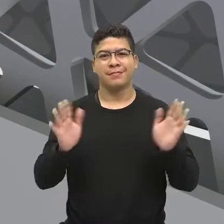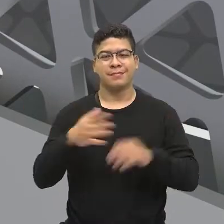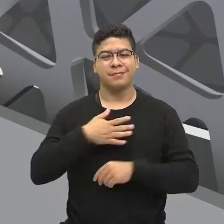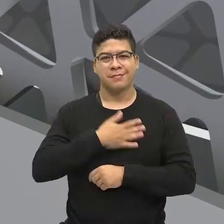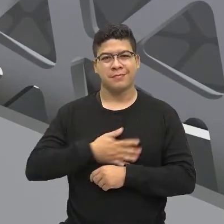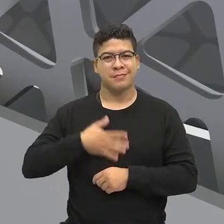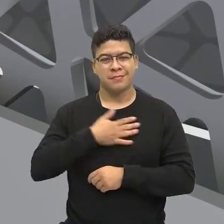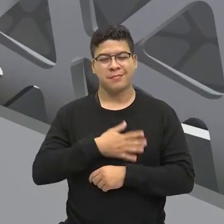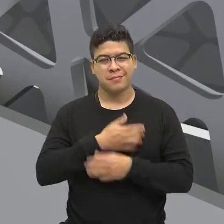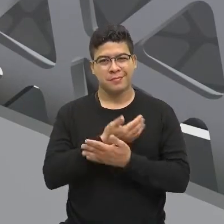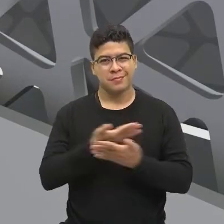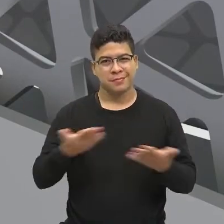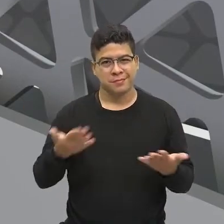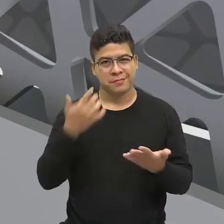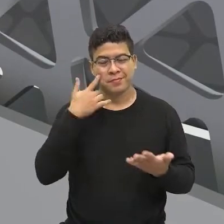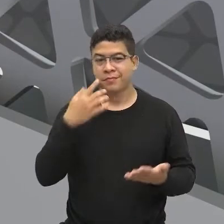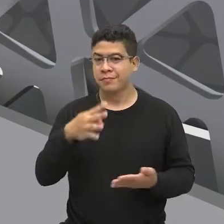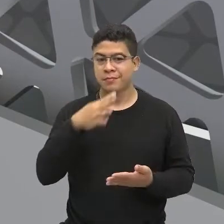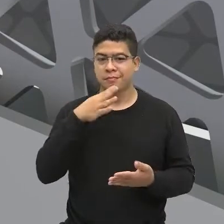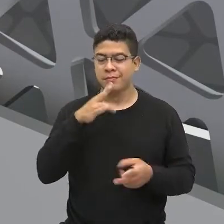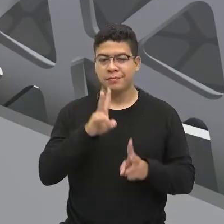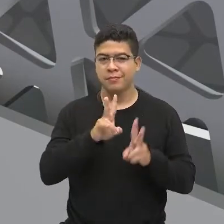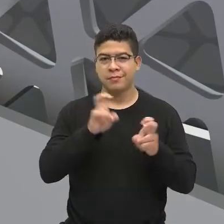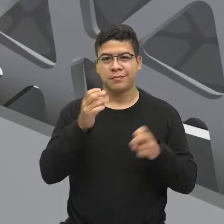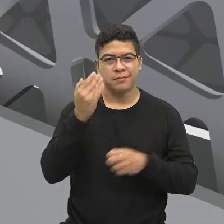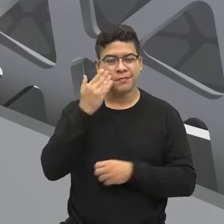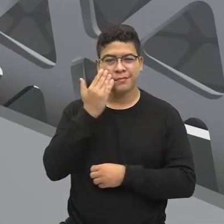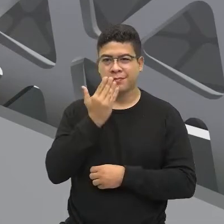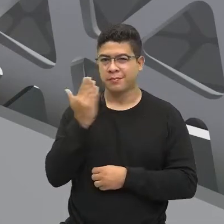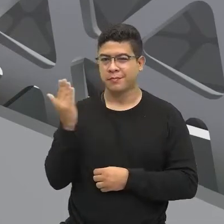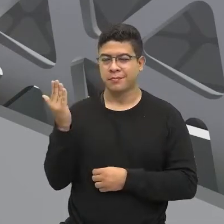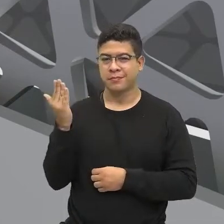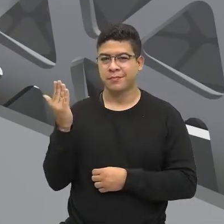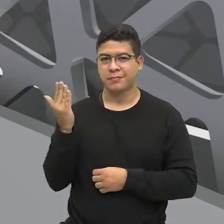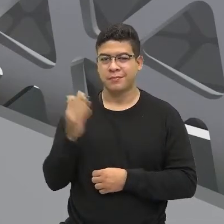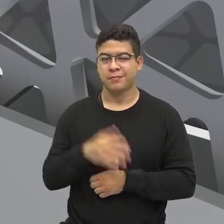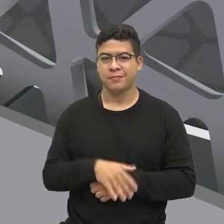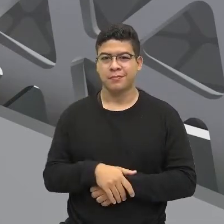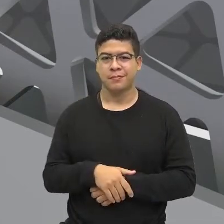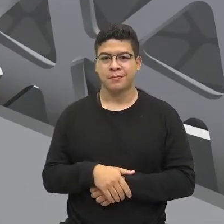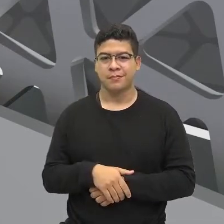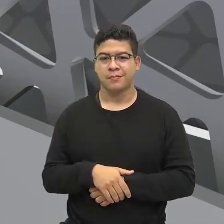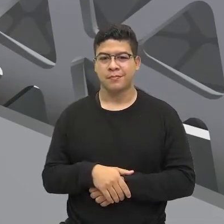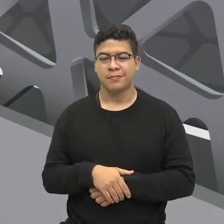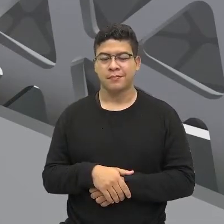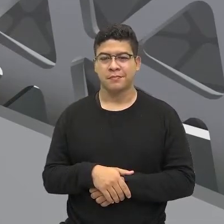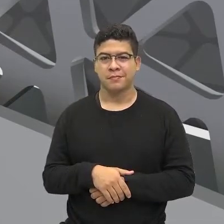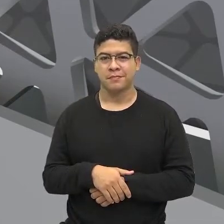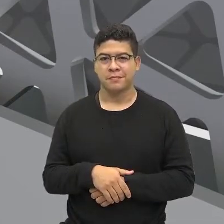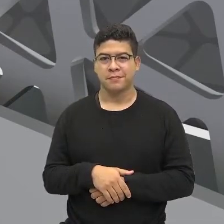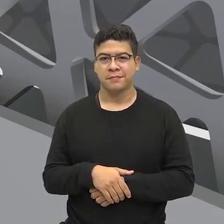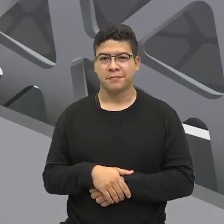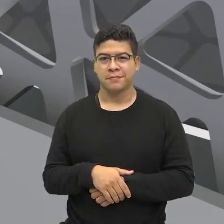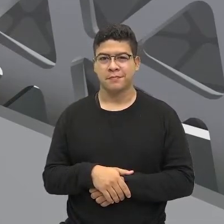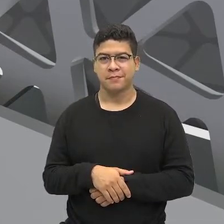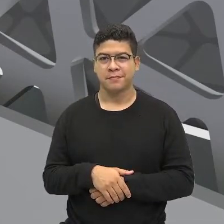queridos, vamos conhecer o objeto de conhecimento da nossa aula? Então, vamos lá.